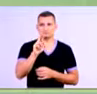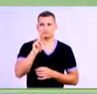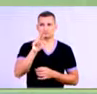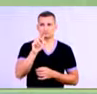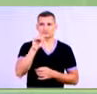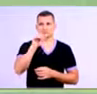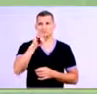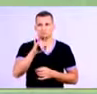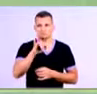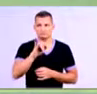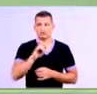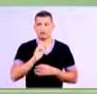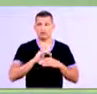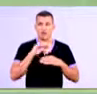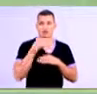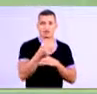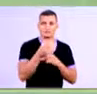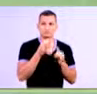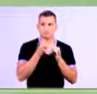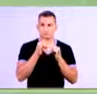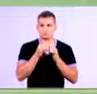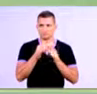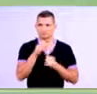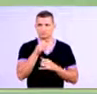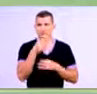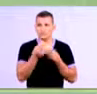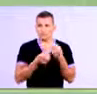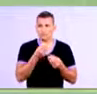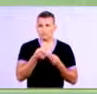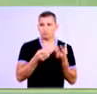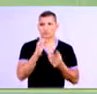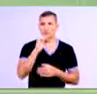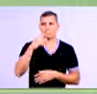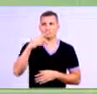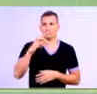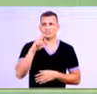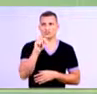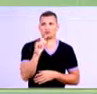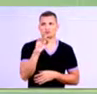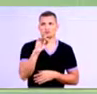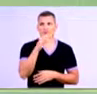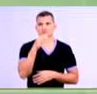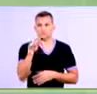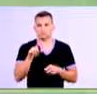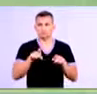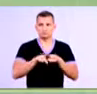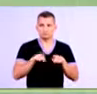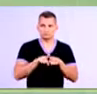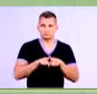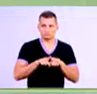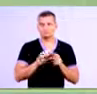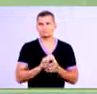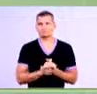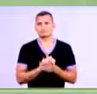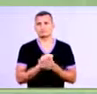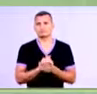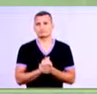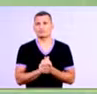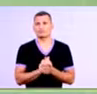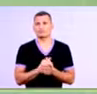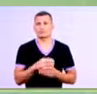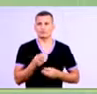da informação. Tá? Elas falam sobre a forma de operação, elas falam também